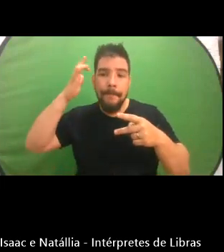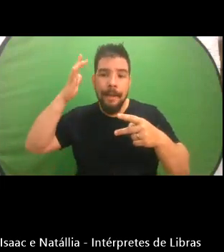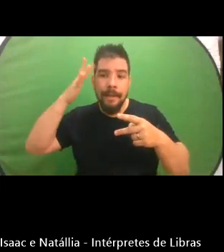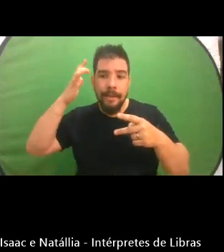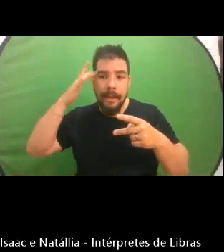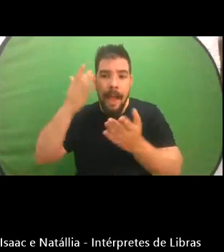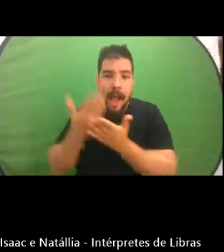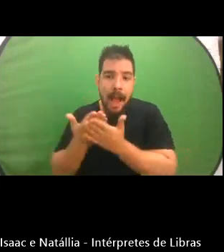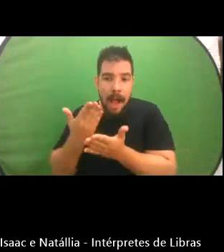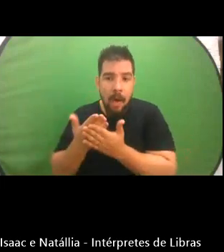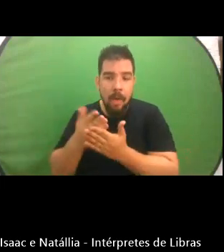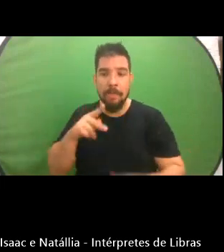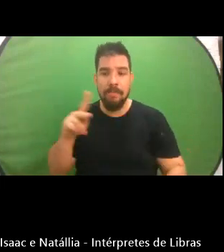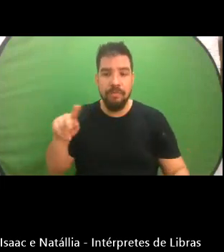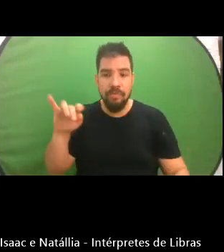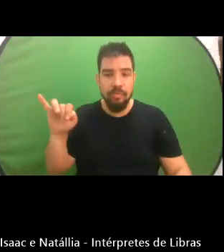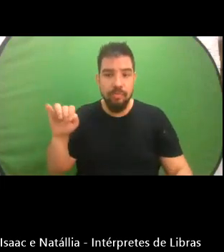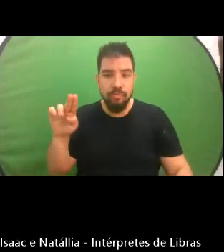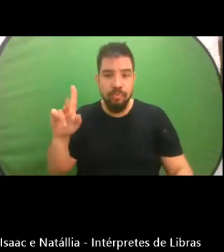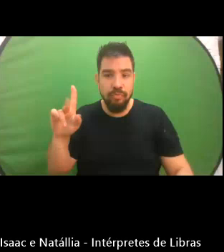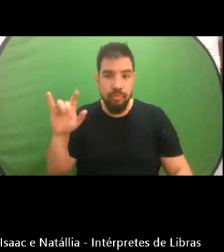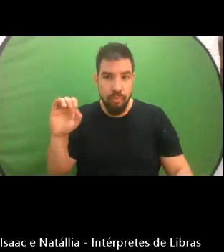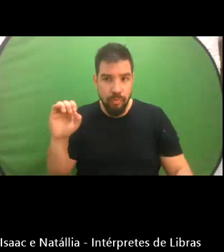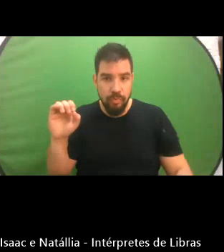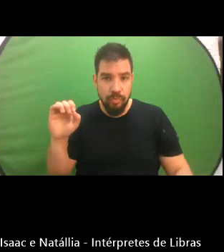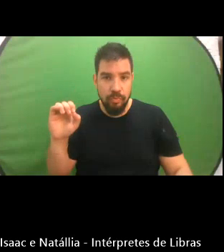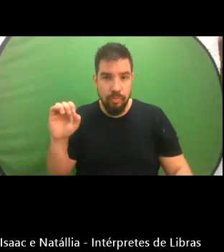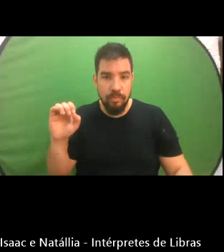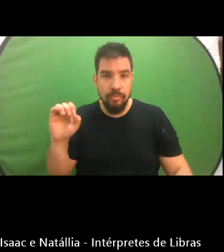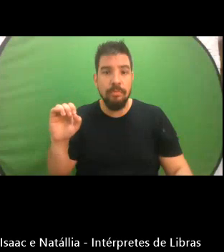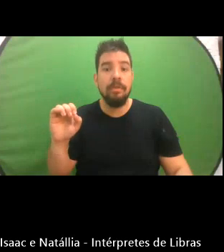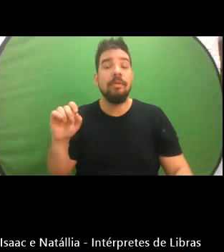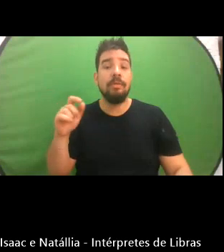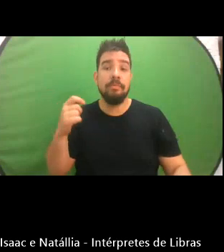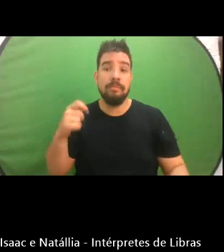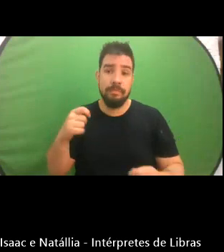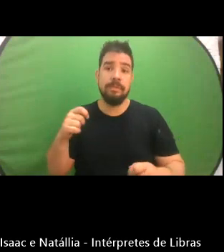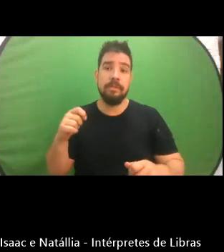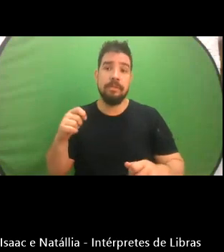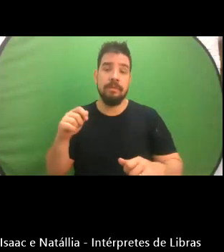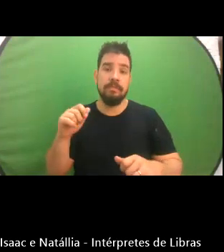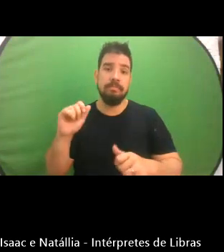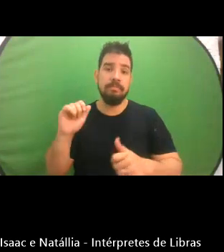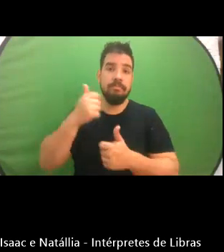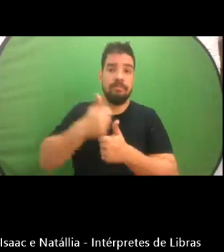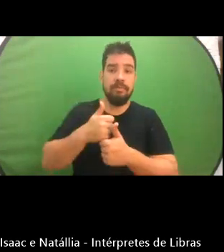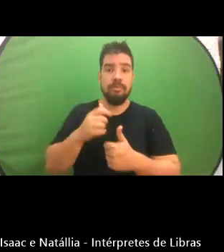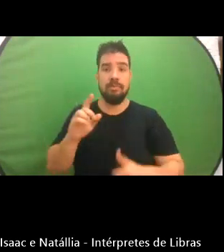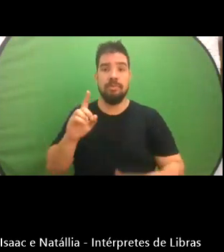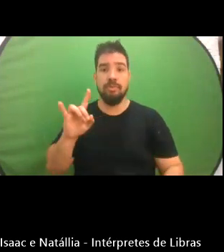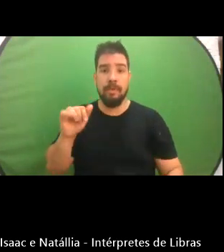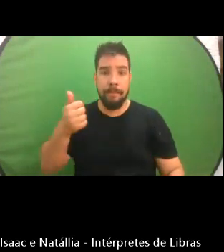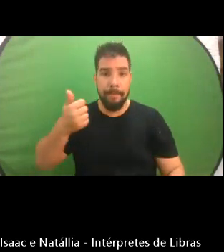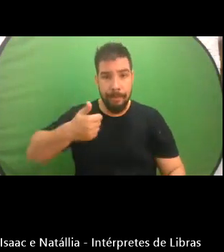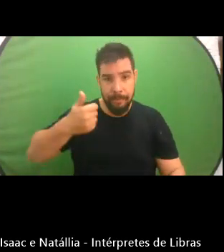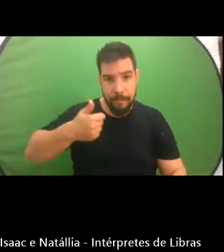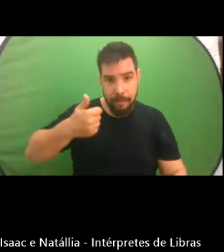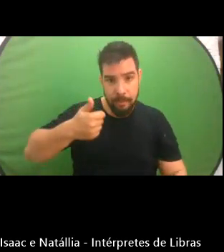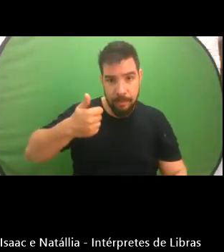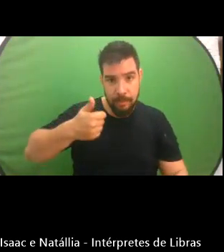para amanhã. Então, eu vou ter que alterar para dia 1º, porque ia ficar muito em